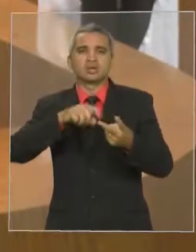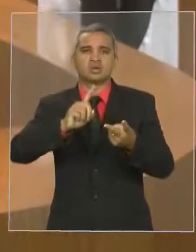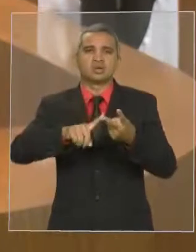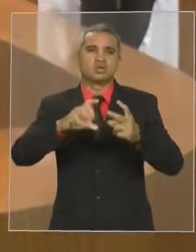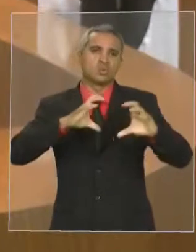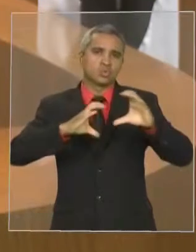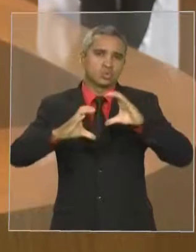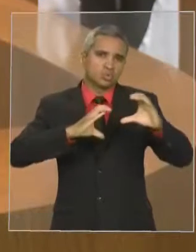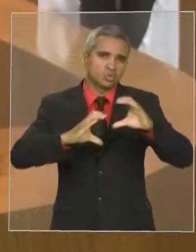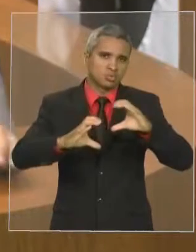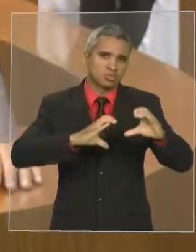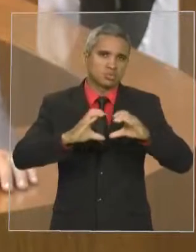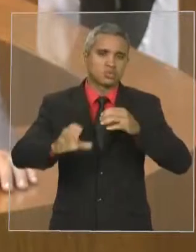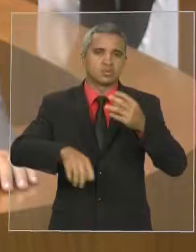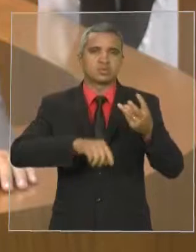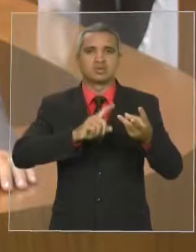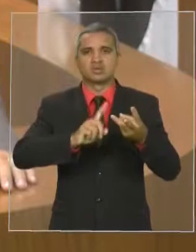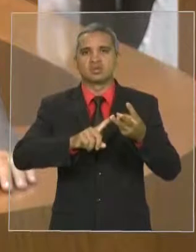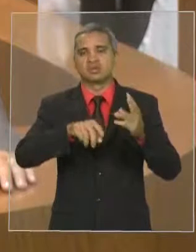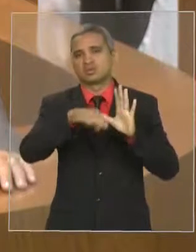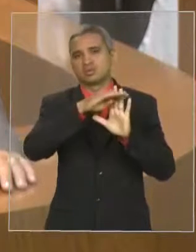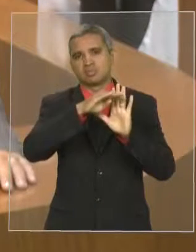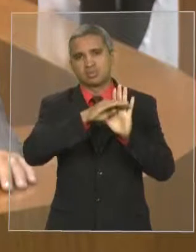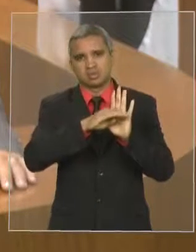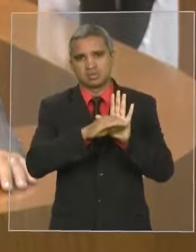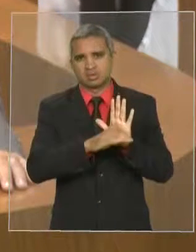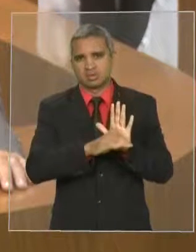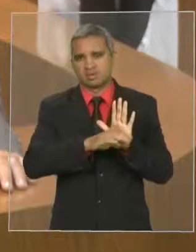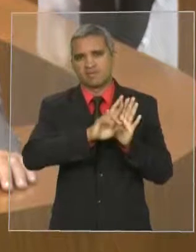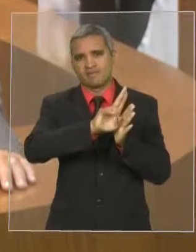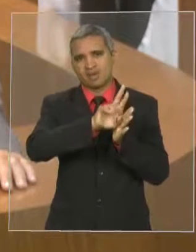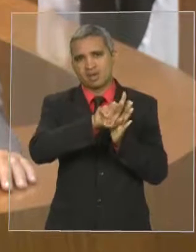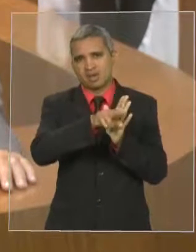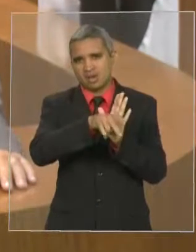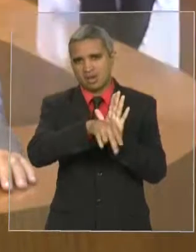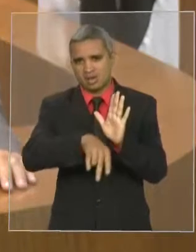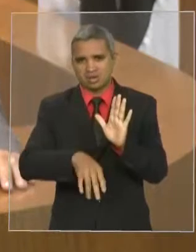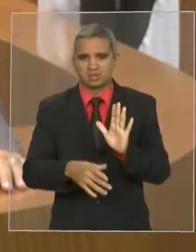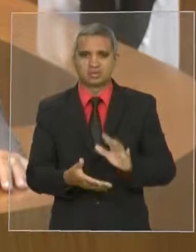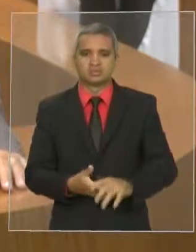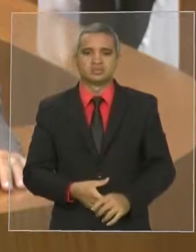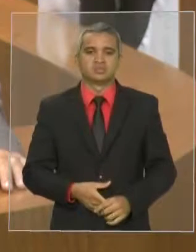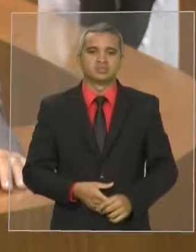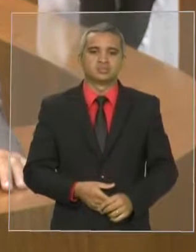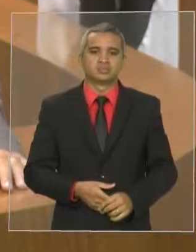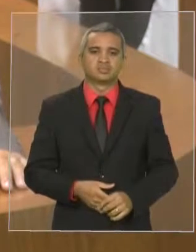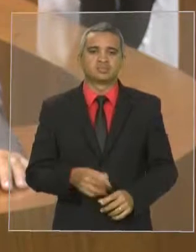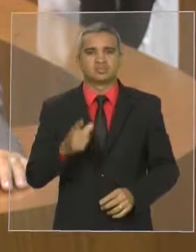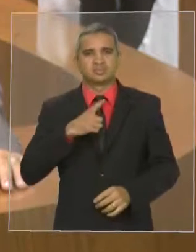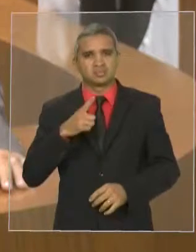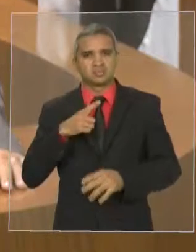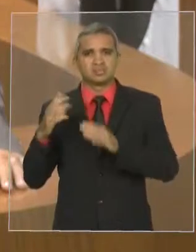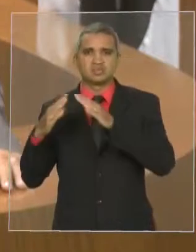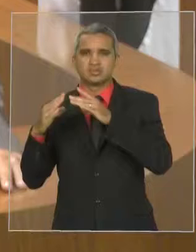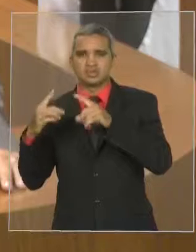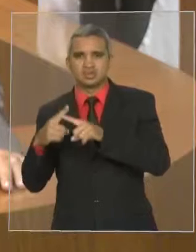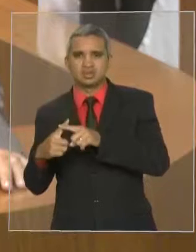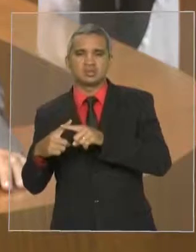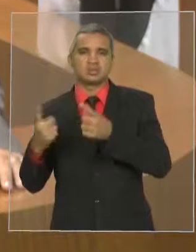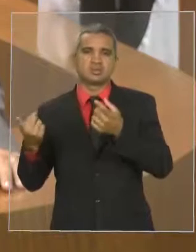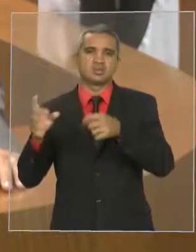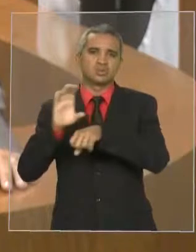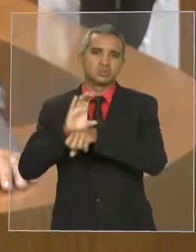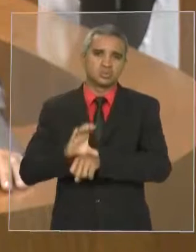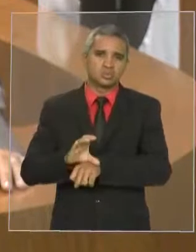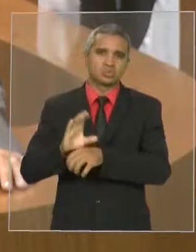programação de toda espécie, de várias e várias instituições, das igrejas, dos cultos